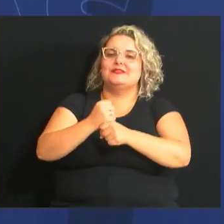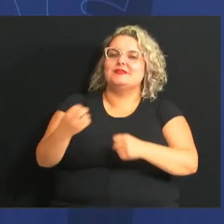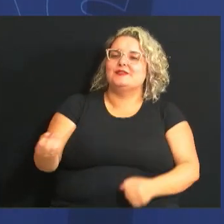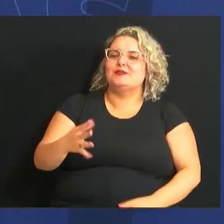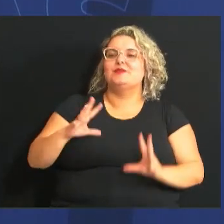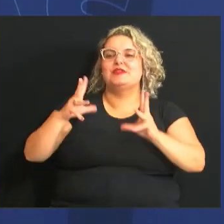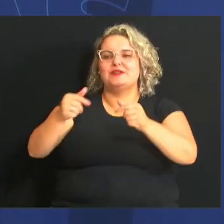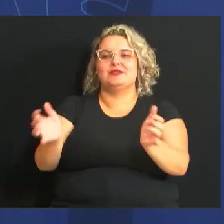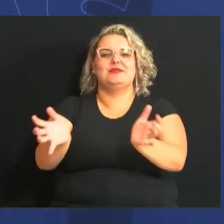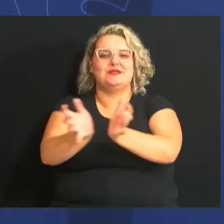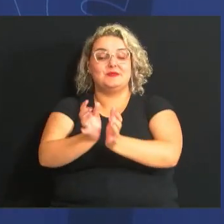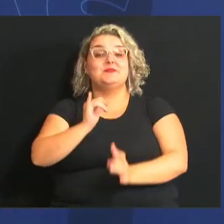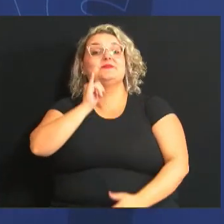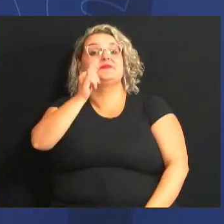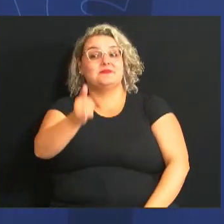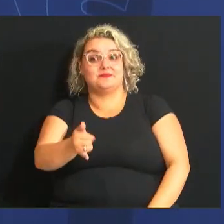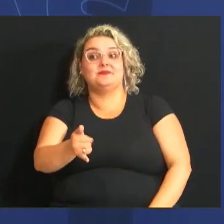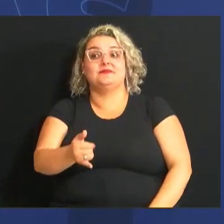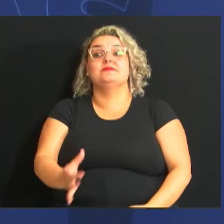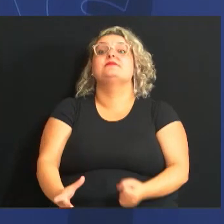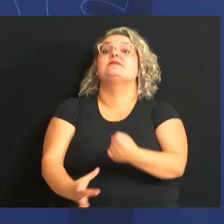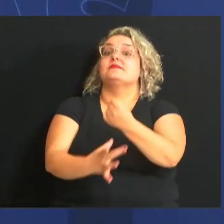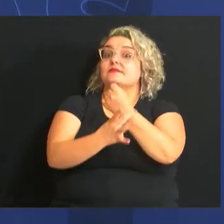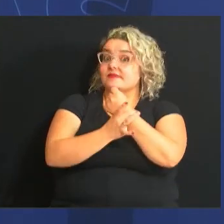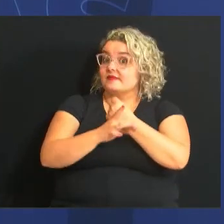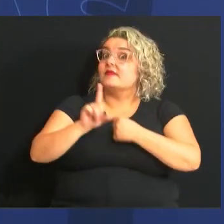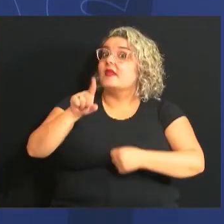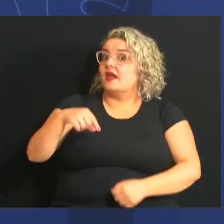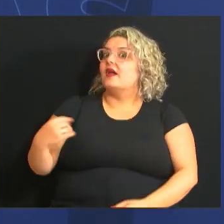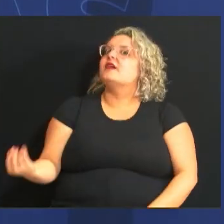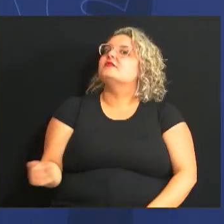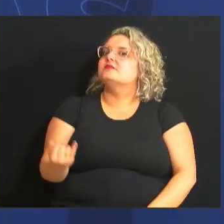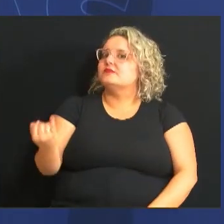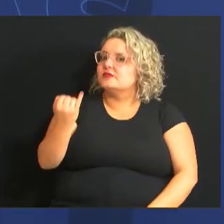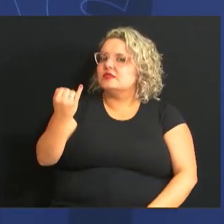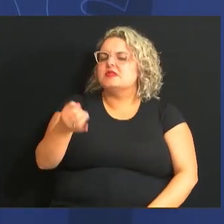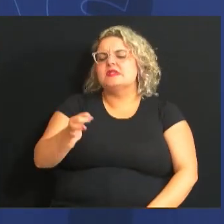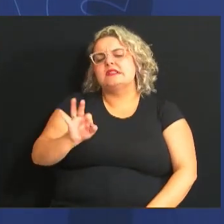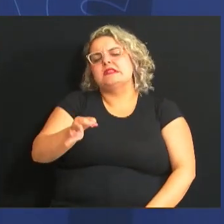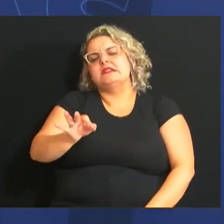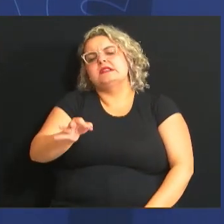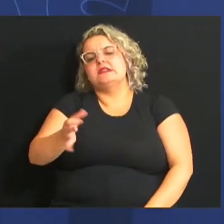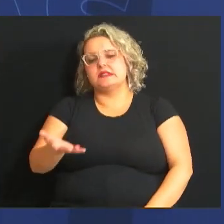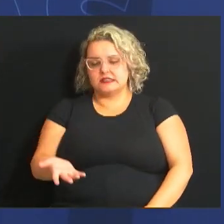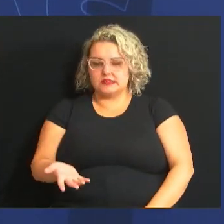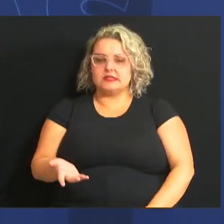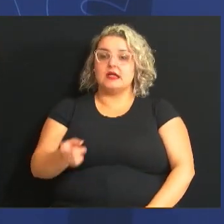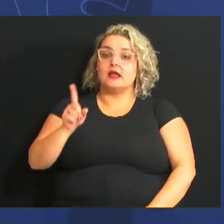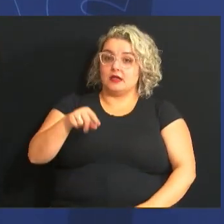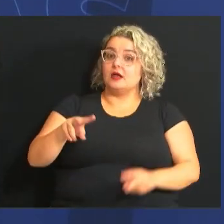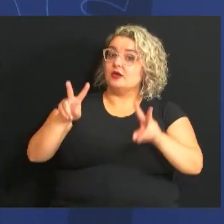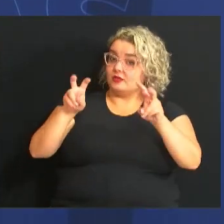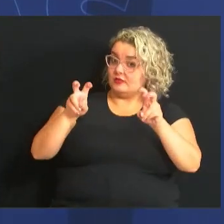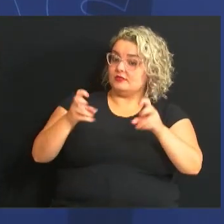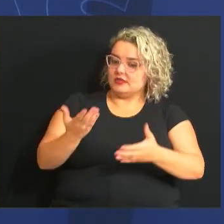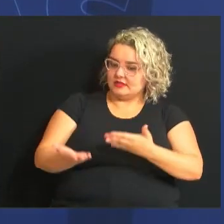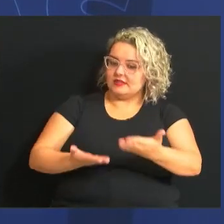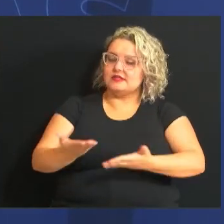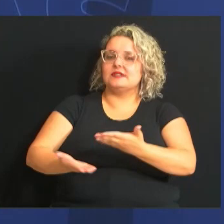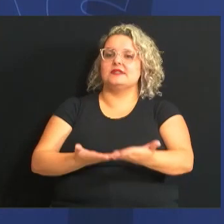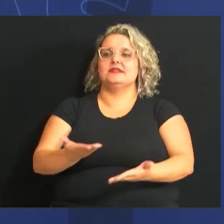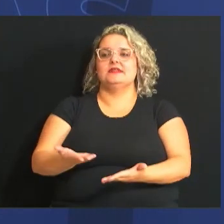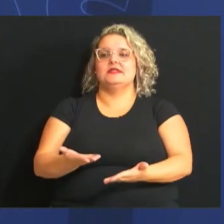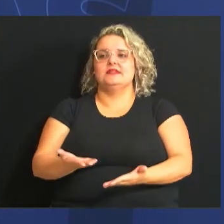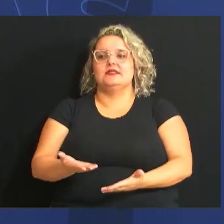e dizendo aqui que segurança é fundamental e sem sombra de dúvidas, este é um assunto que vai ser tratado aqui sim ao